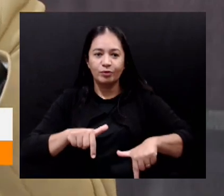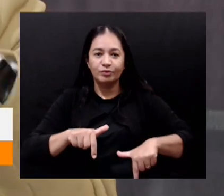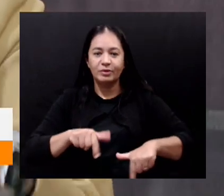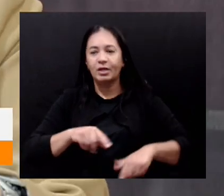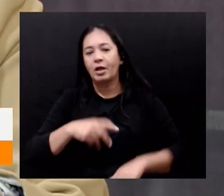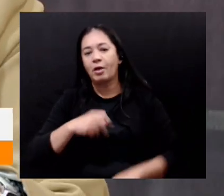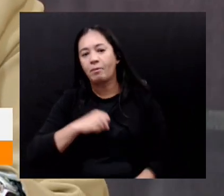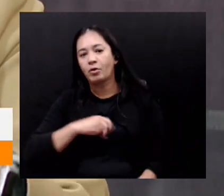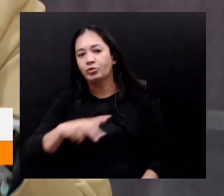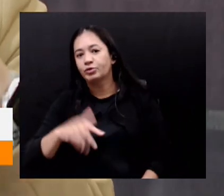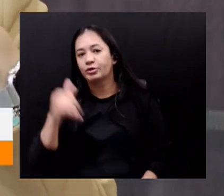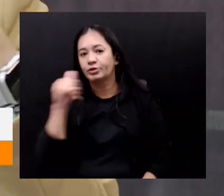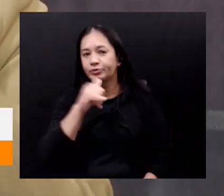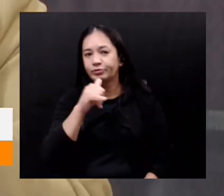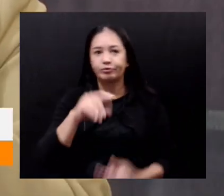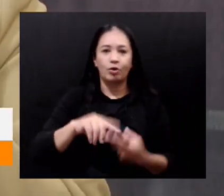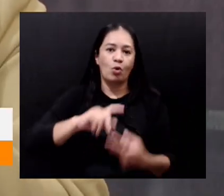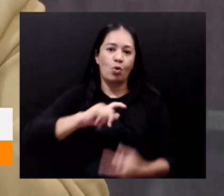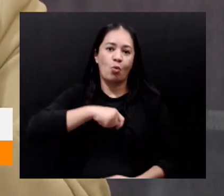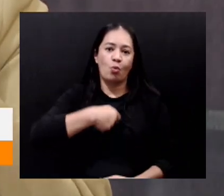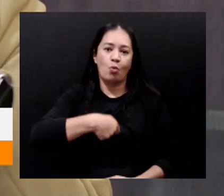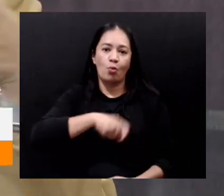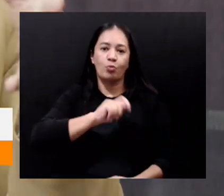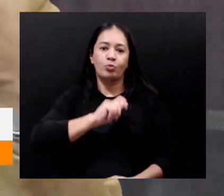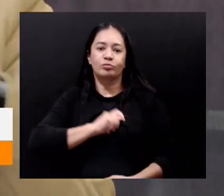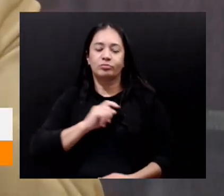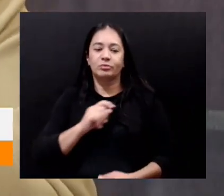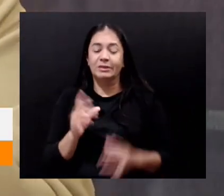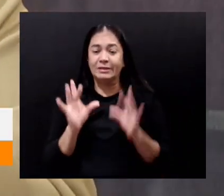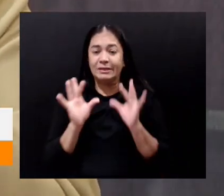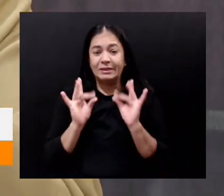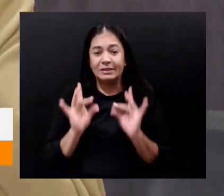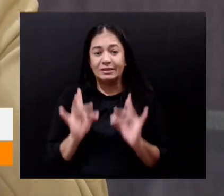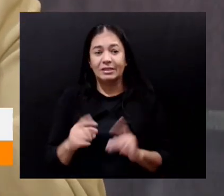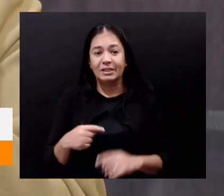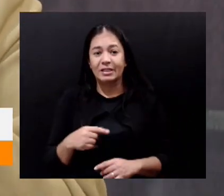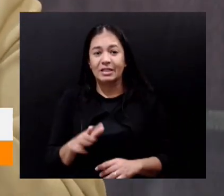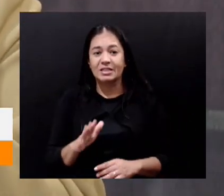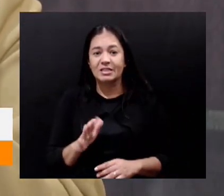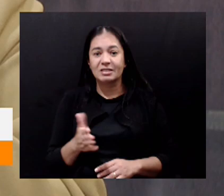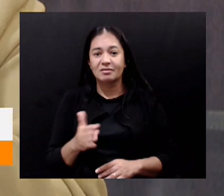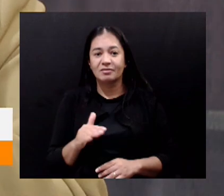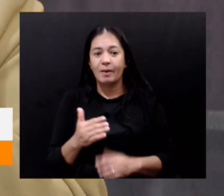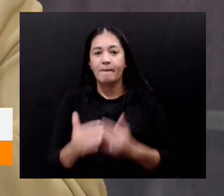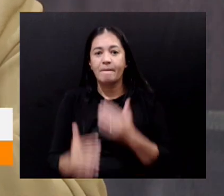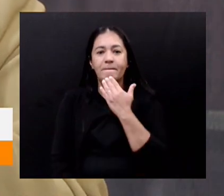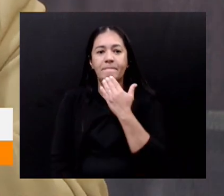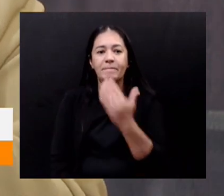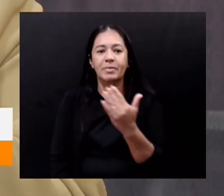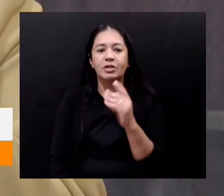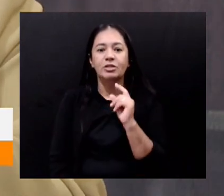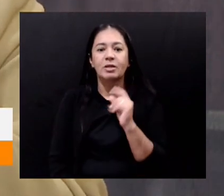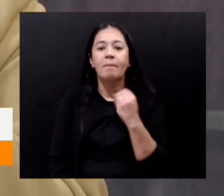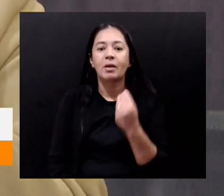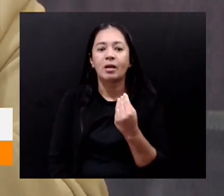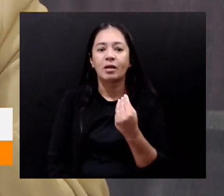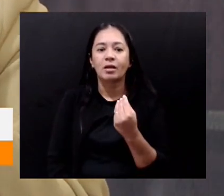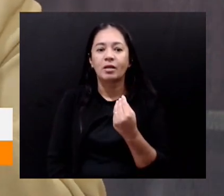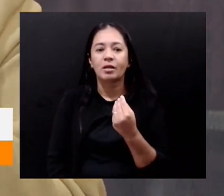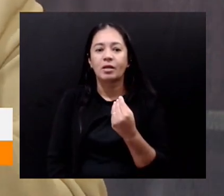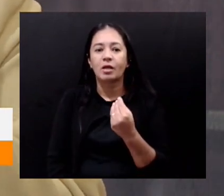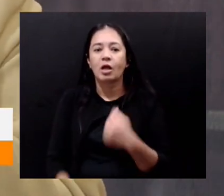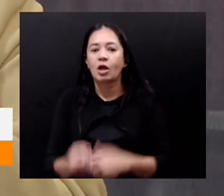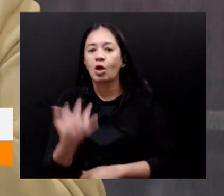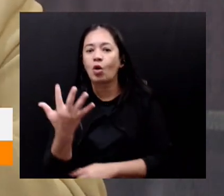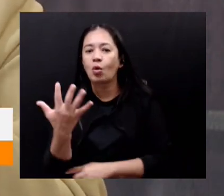tão minucioso que eles chegam e pedem a reprográfica para poder verificar que letra que na época se usava